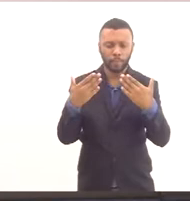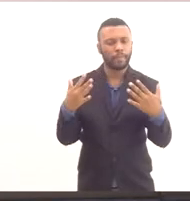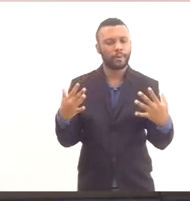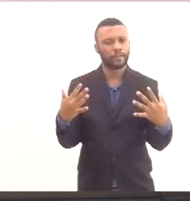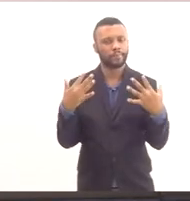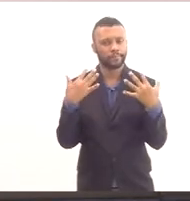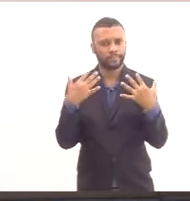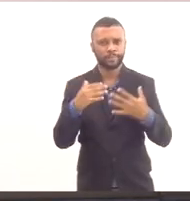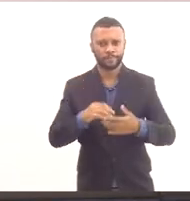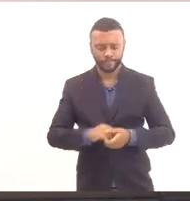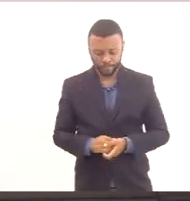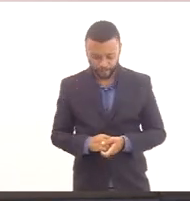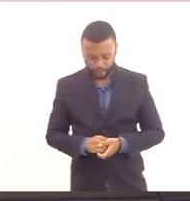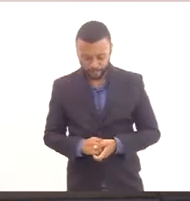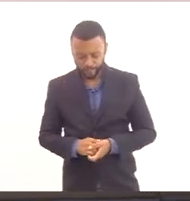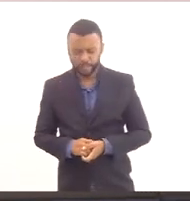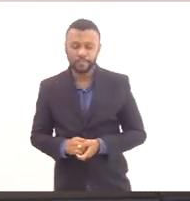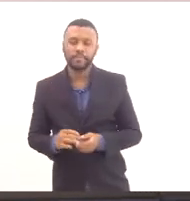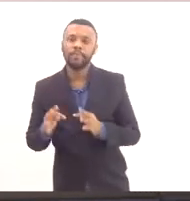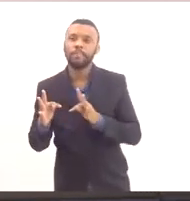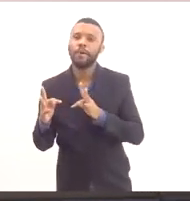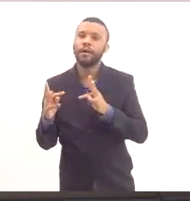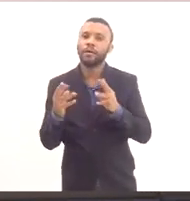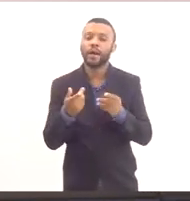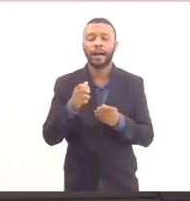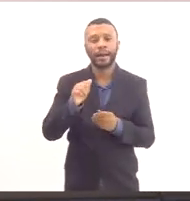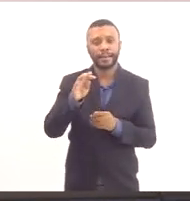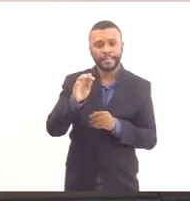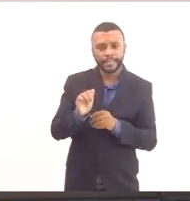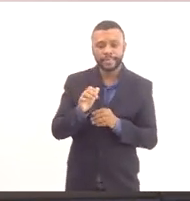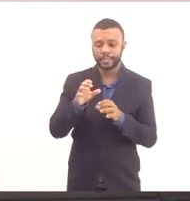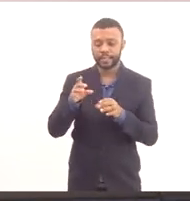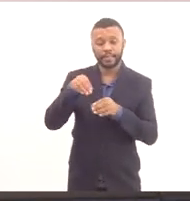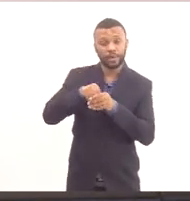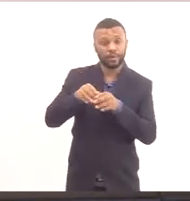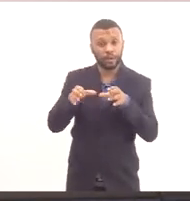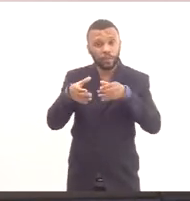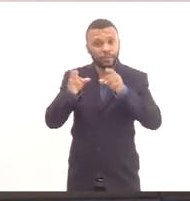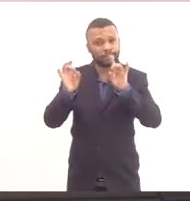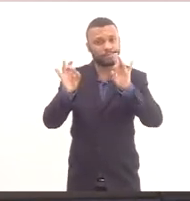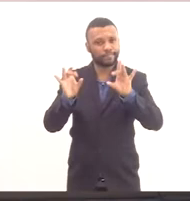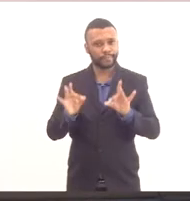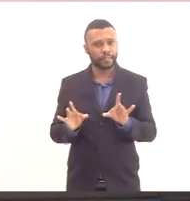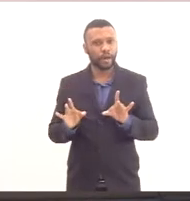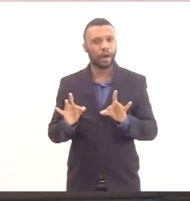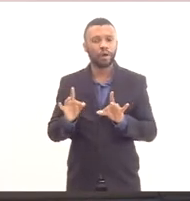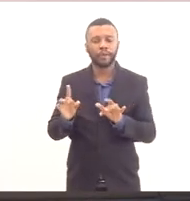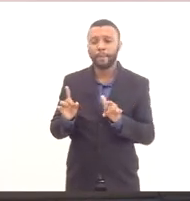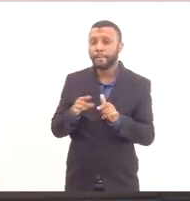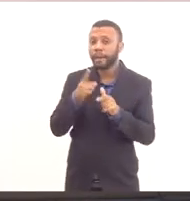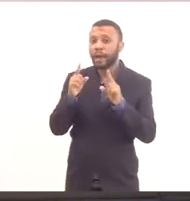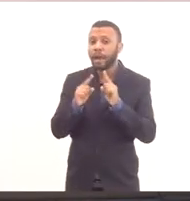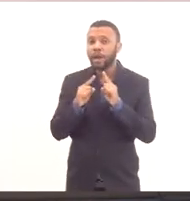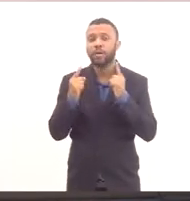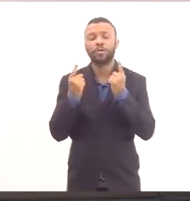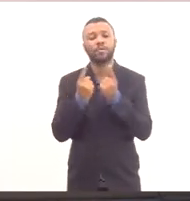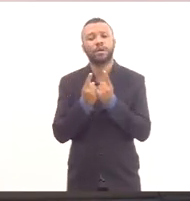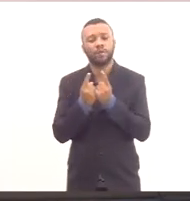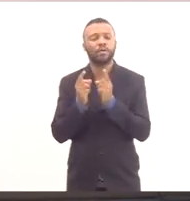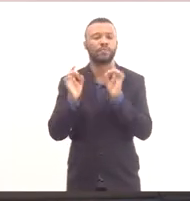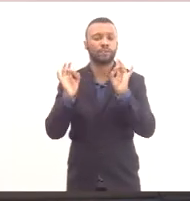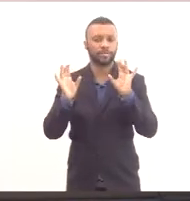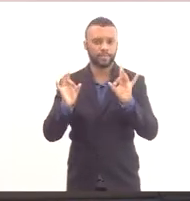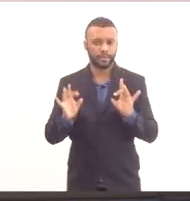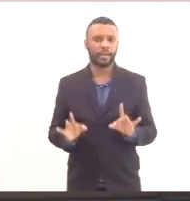tornada pública para todos aqui a ata da comissão especial é ata da 1ª reunião ordinária